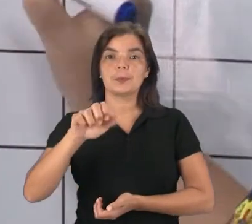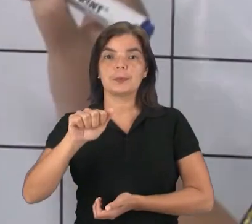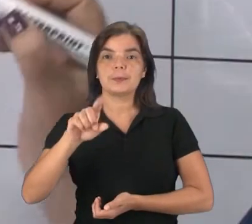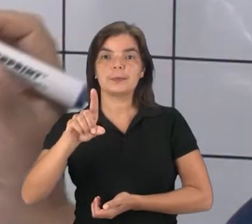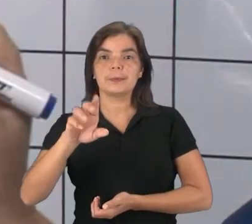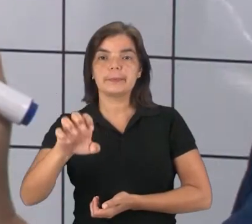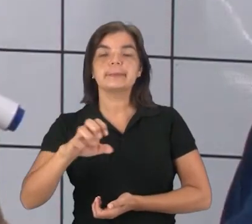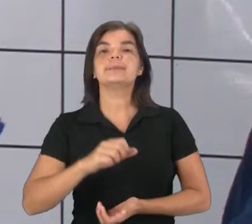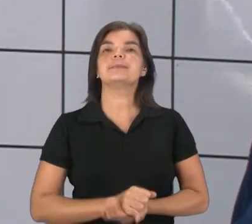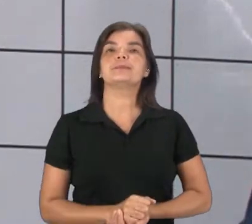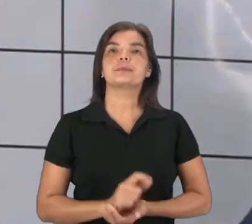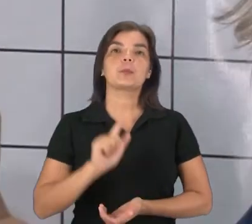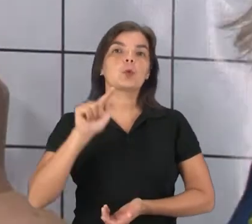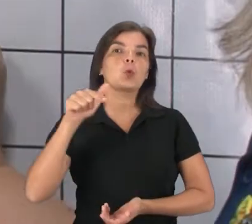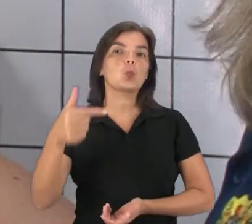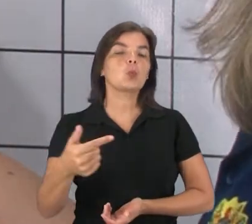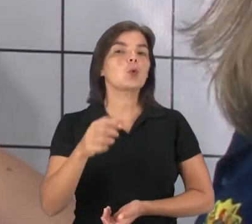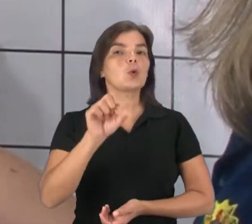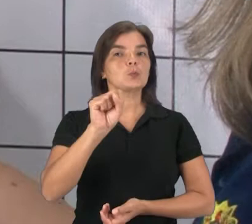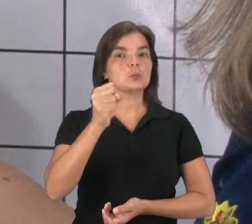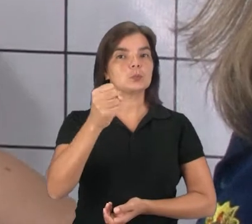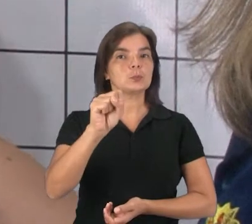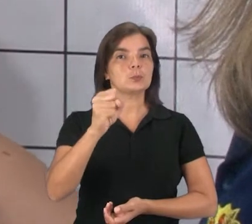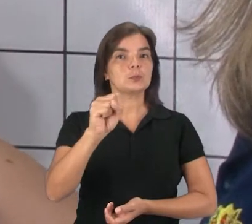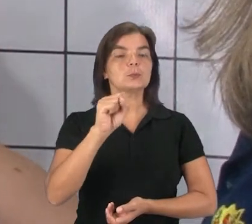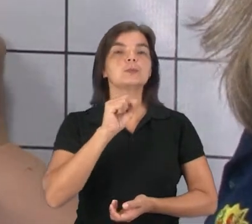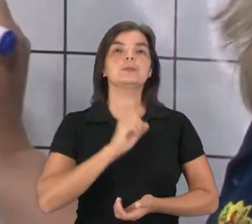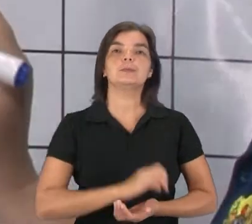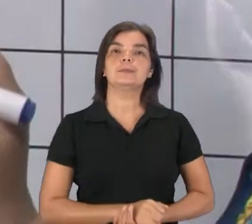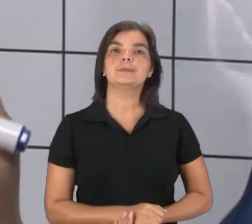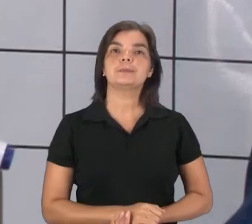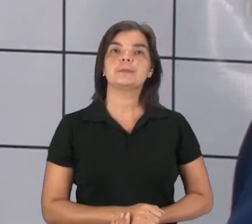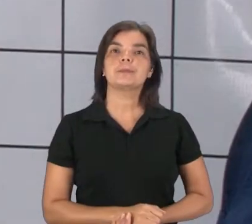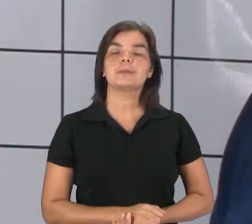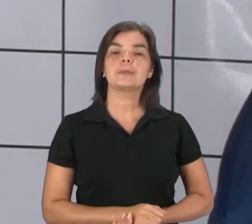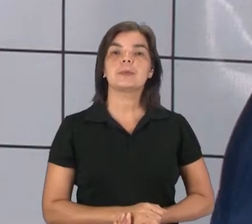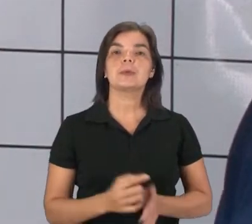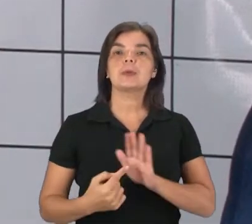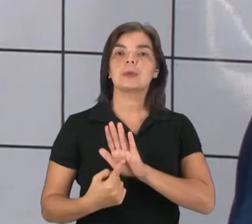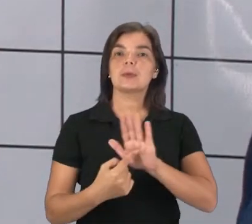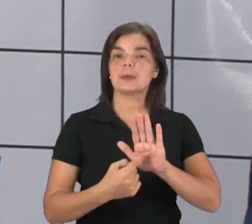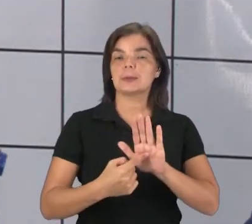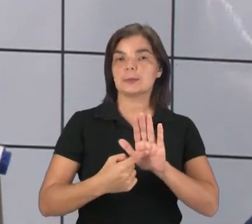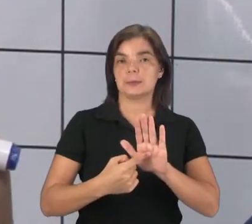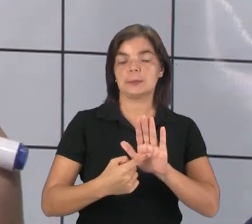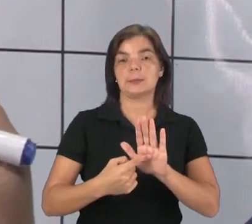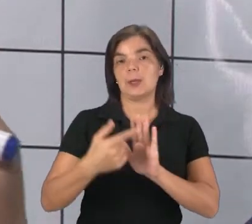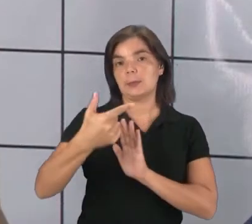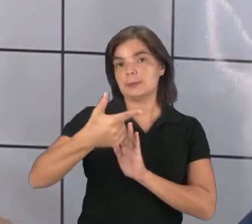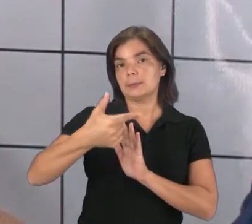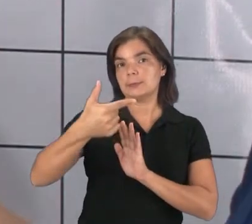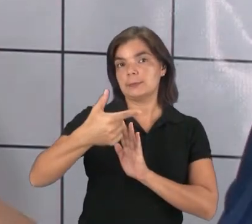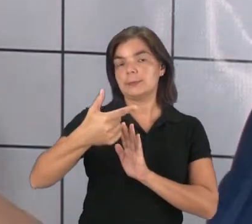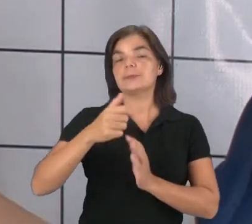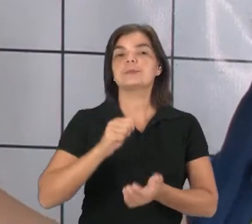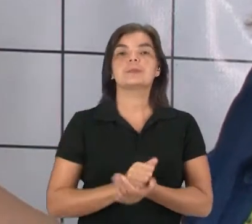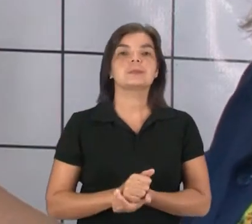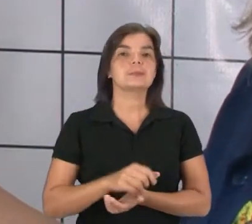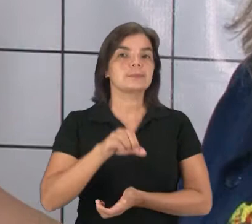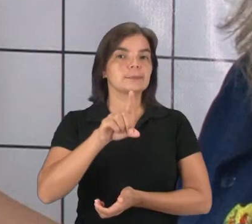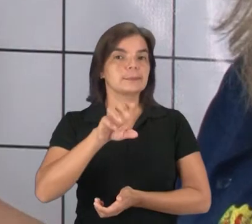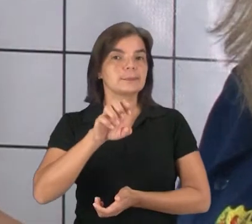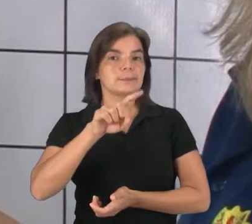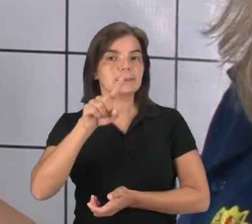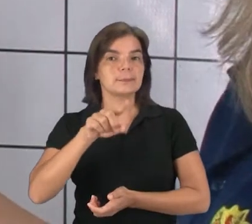o 2. O próximo número vai ser o 8, que representa, ele está na ordem das